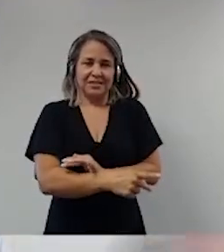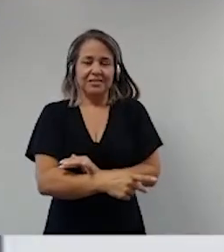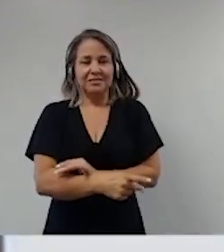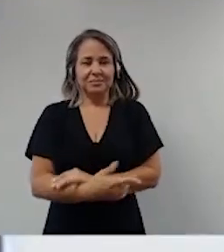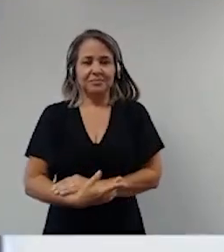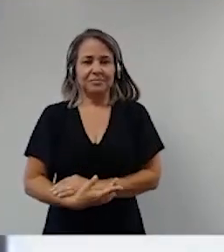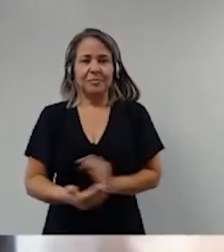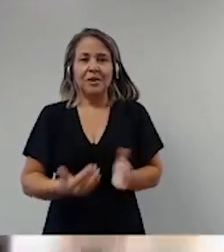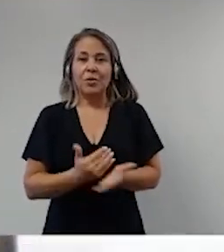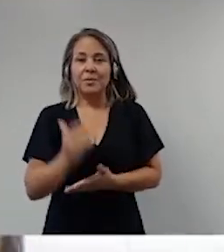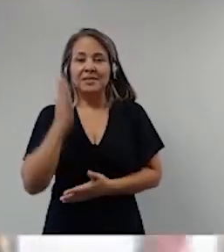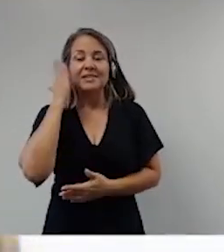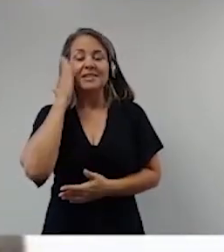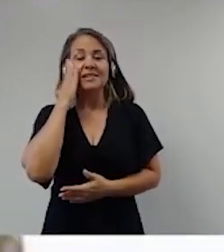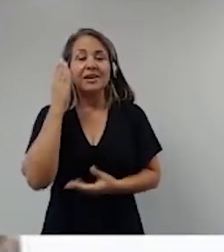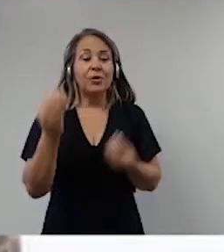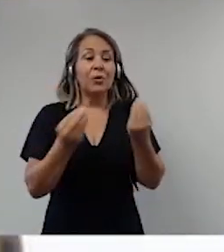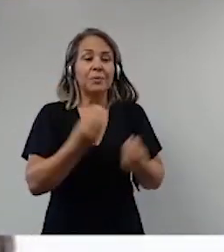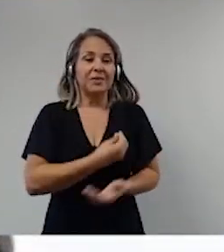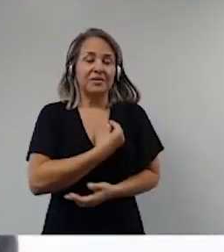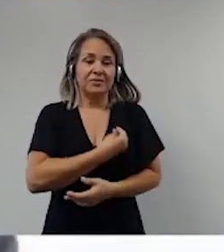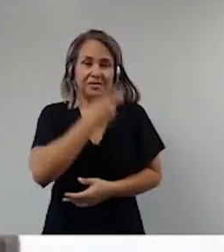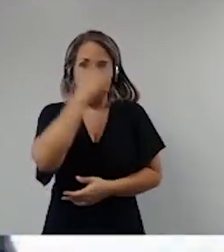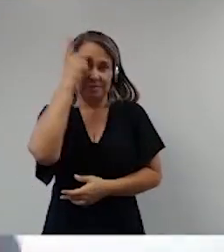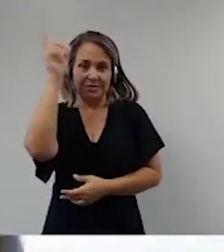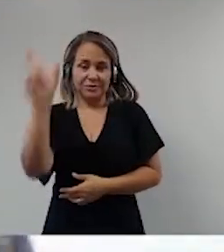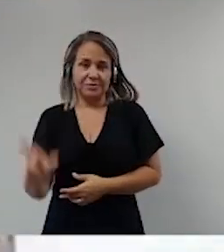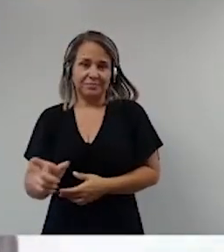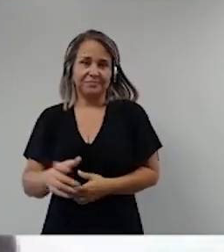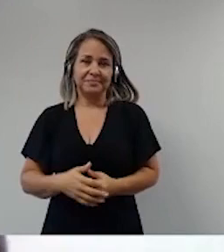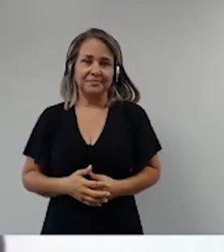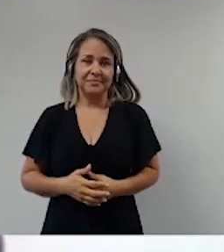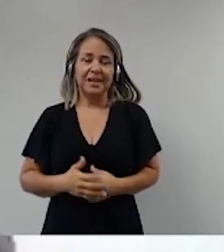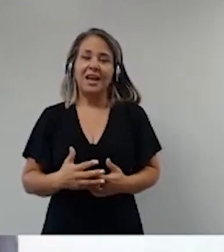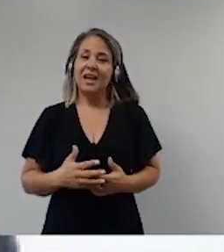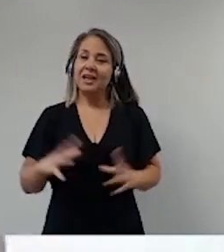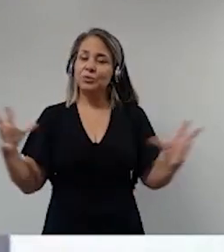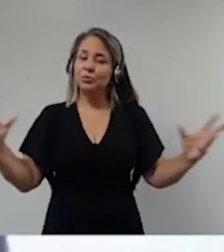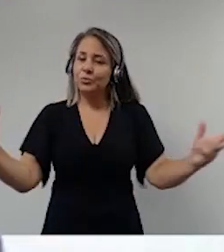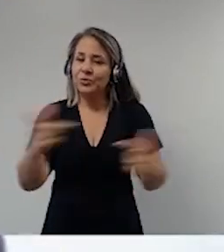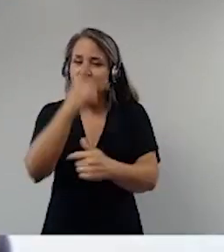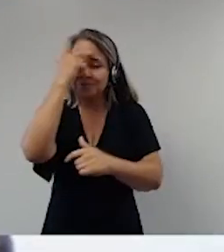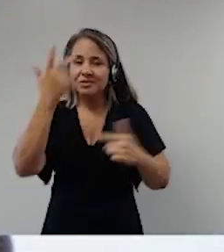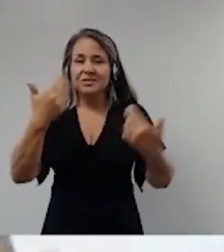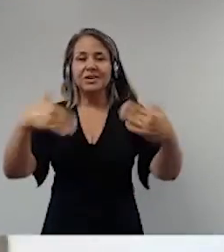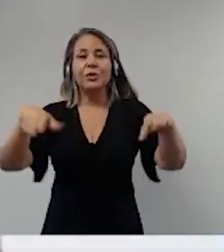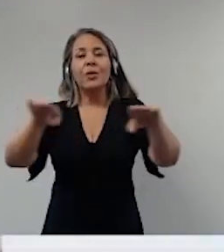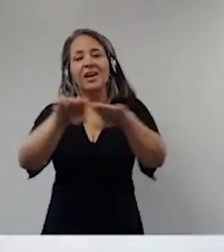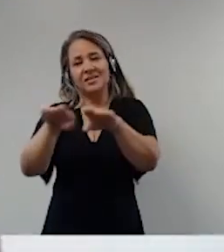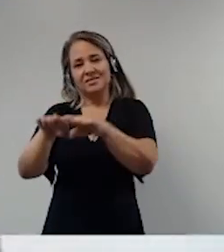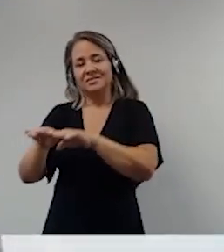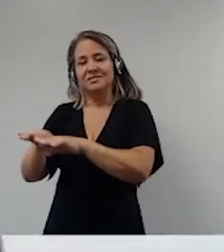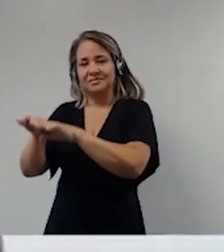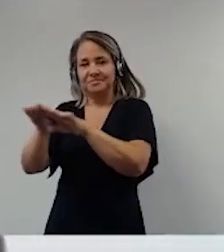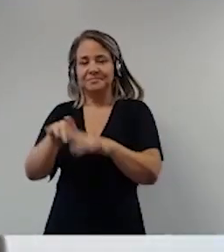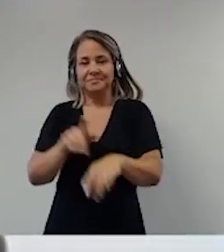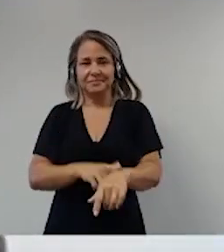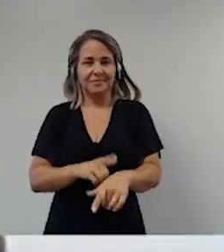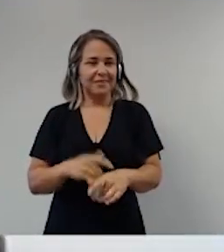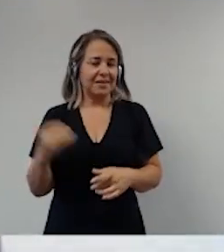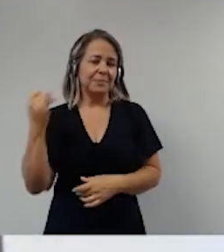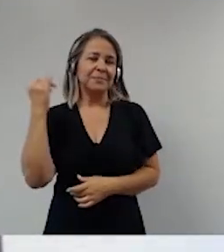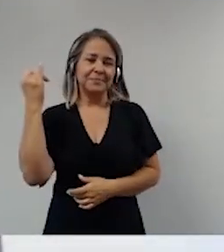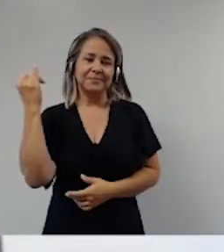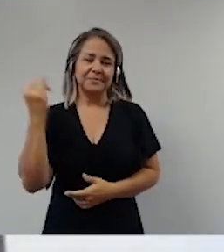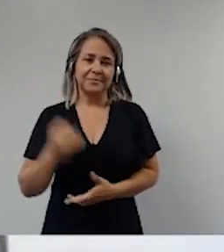e começa a entender como é que é a vida do outro. Então, todo mundo acaba sendo igual, né, nesse momento. É muito